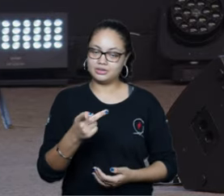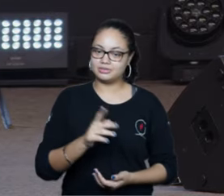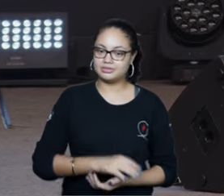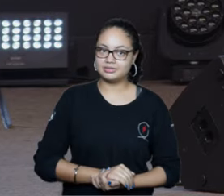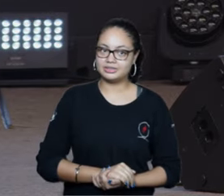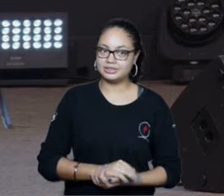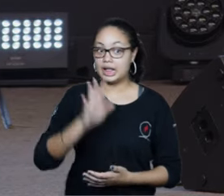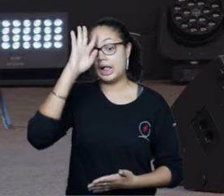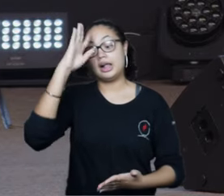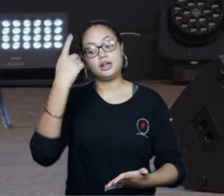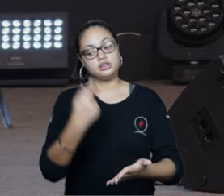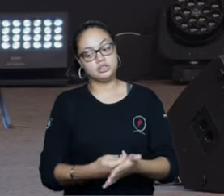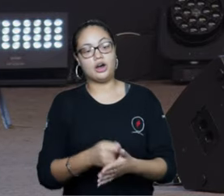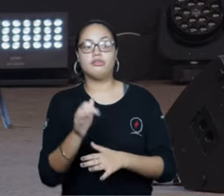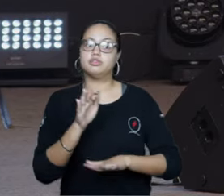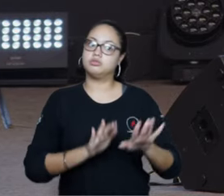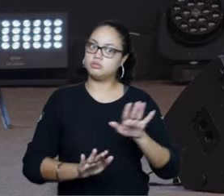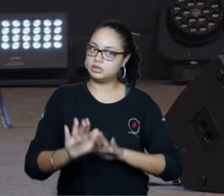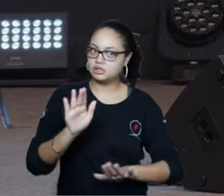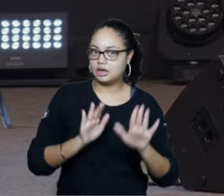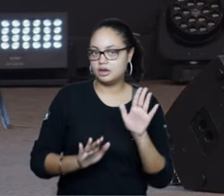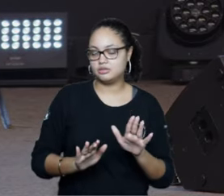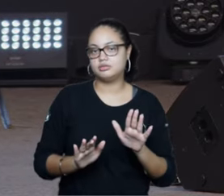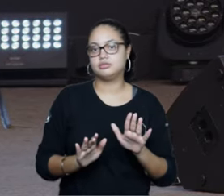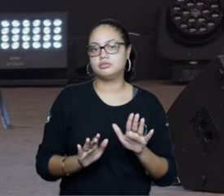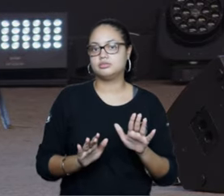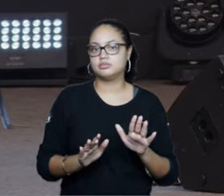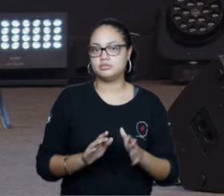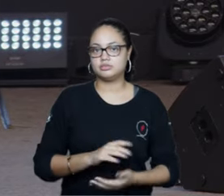resolve isso com cuidado